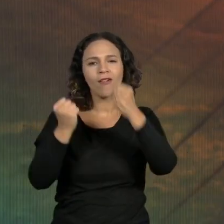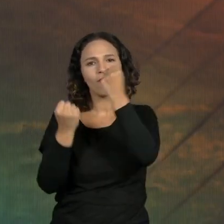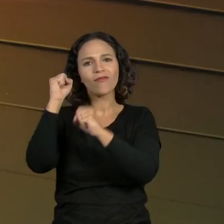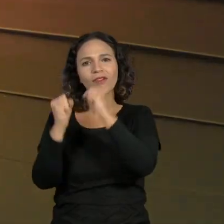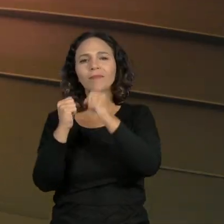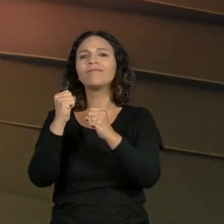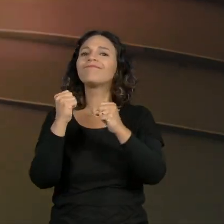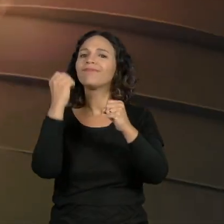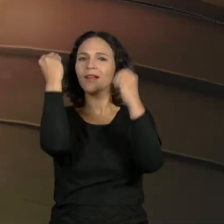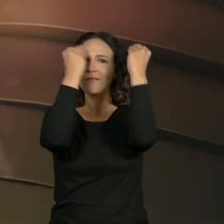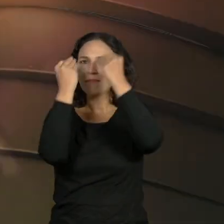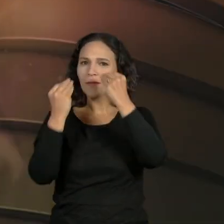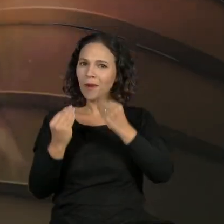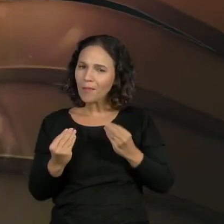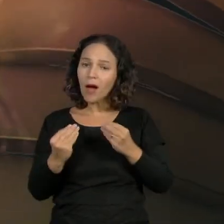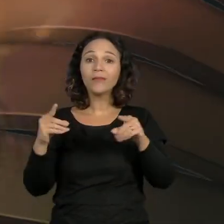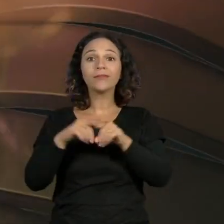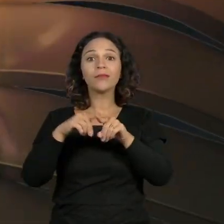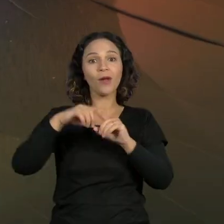mundo.